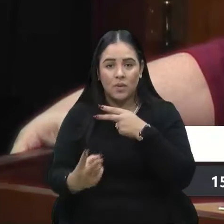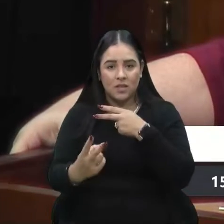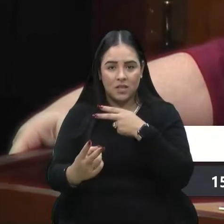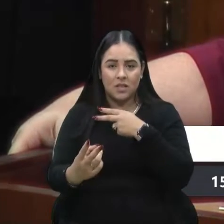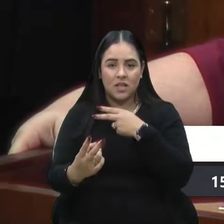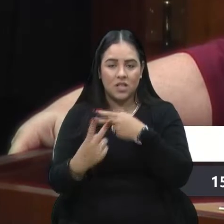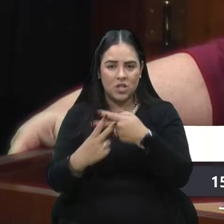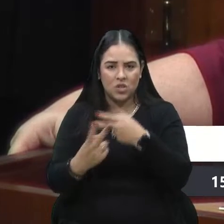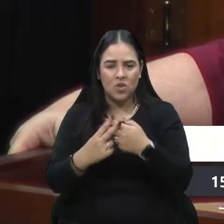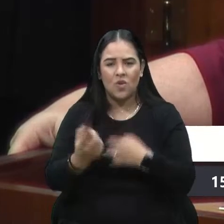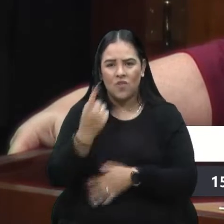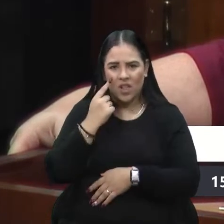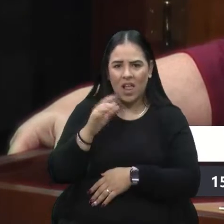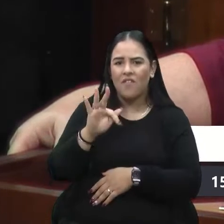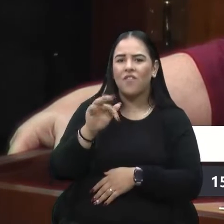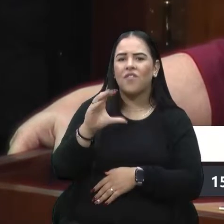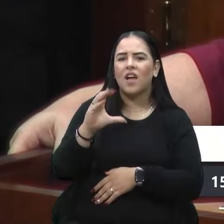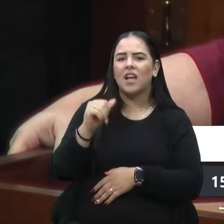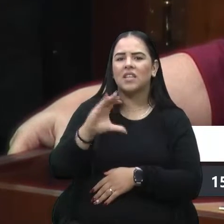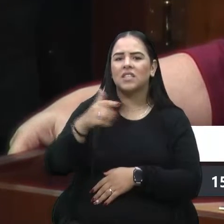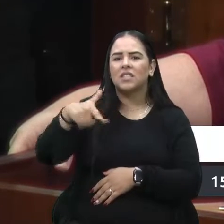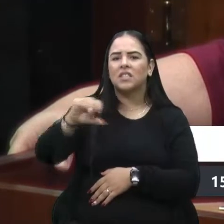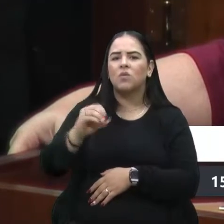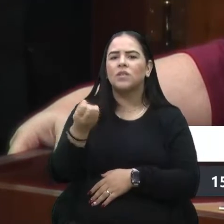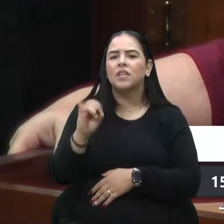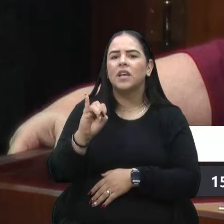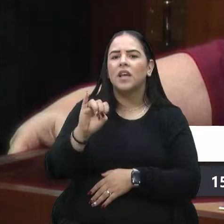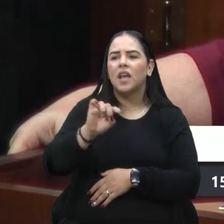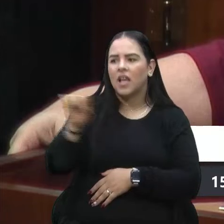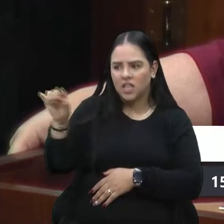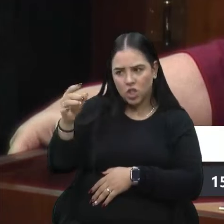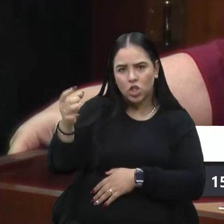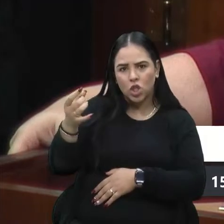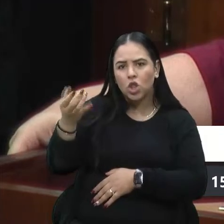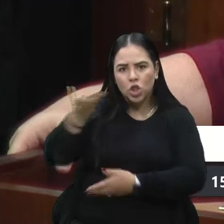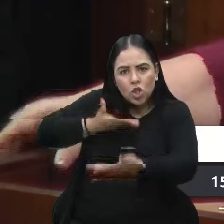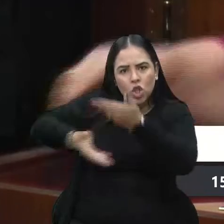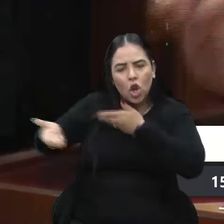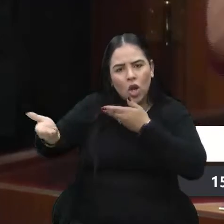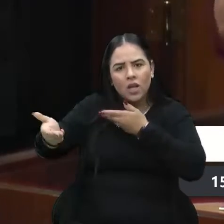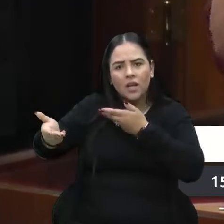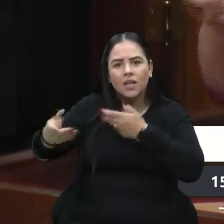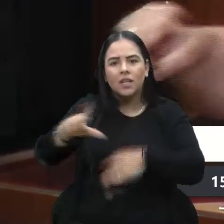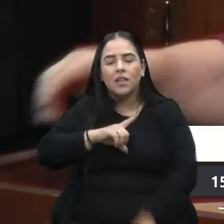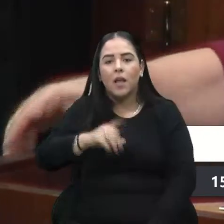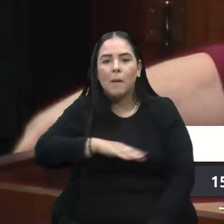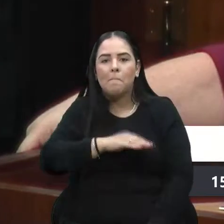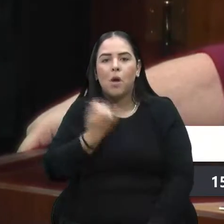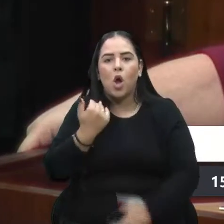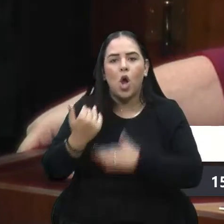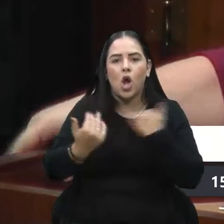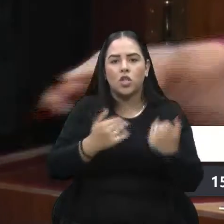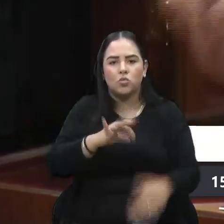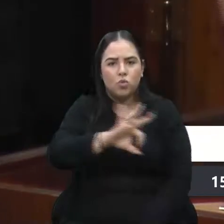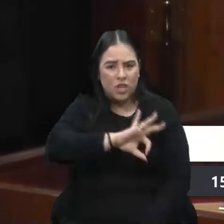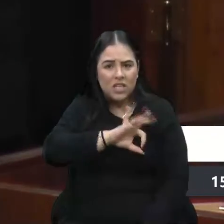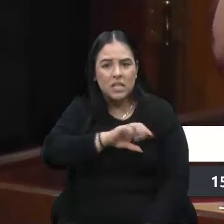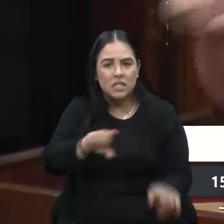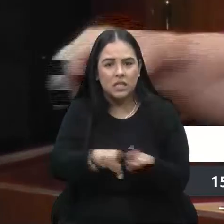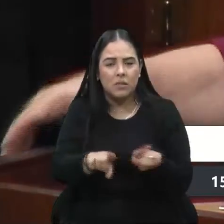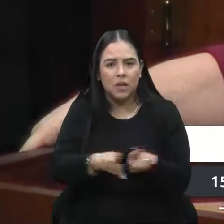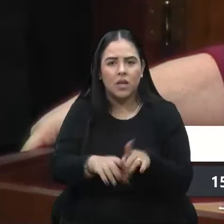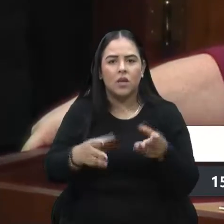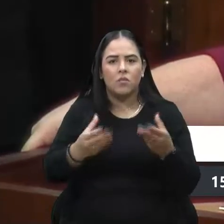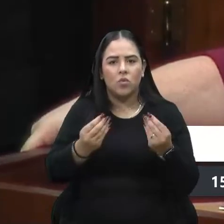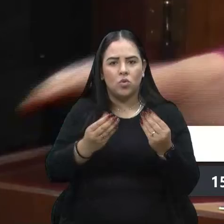troca lá por um livro, lá a sua metralhadora. O que mata inocentes, lá sim mata policiais, tá? Que muitos que